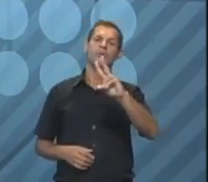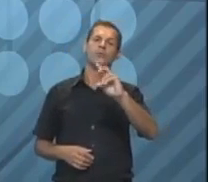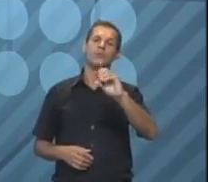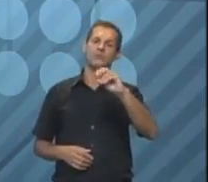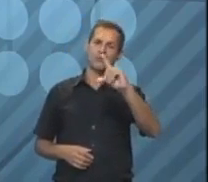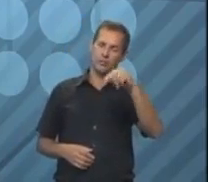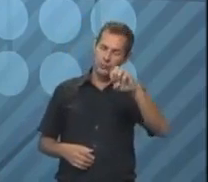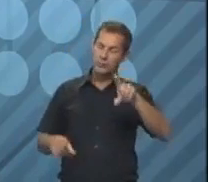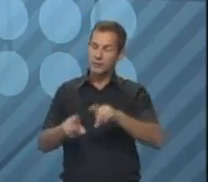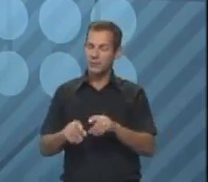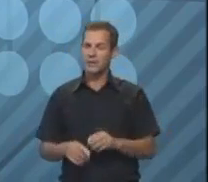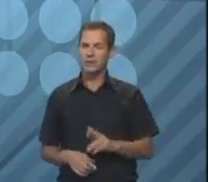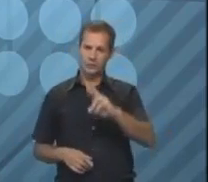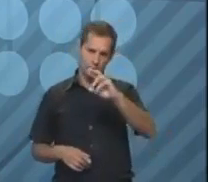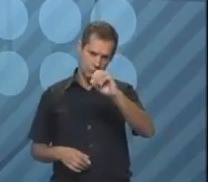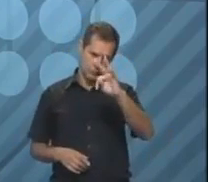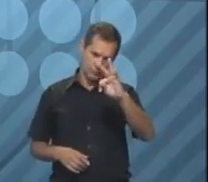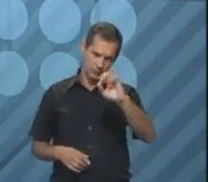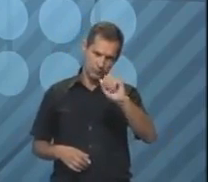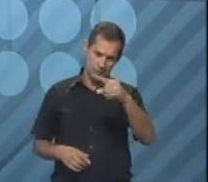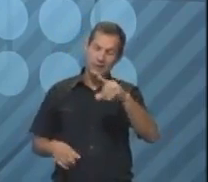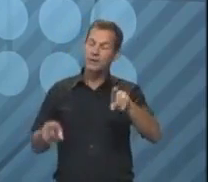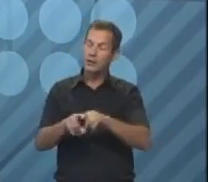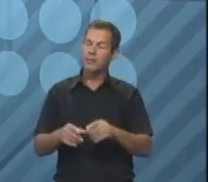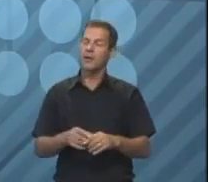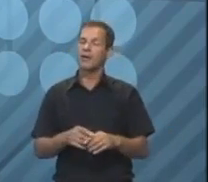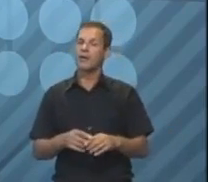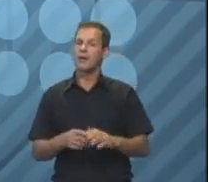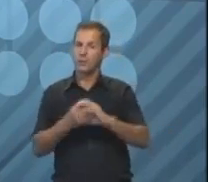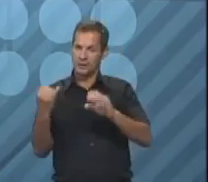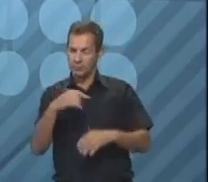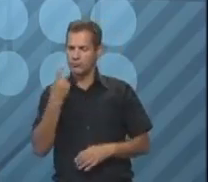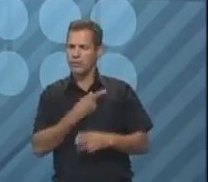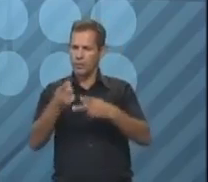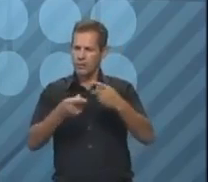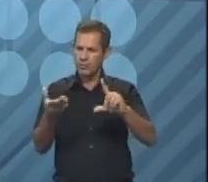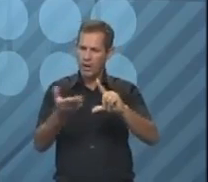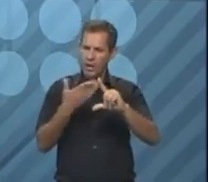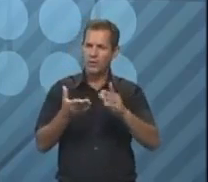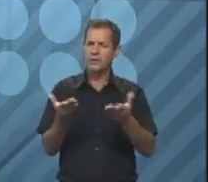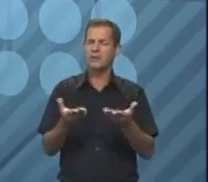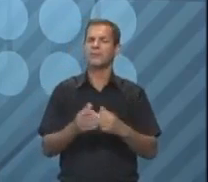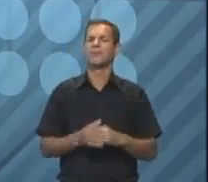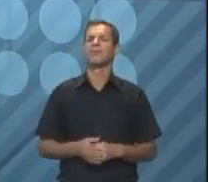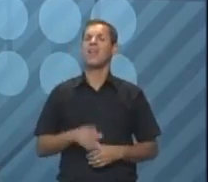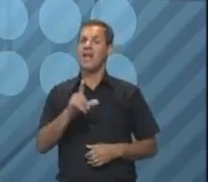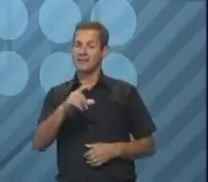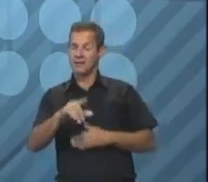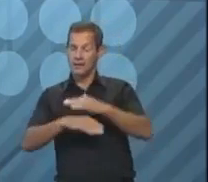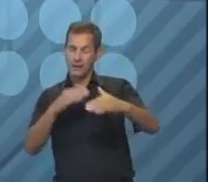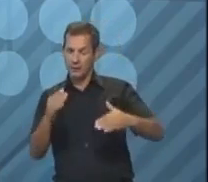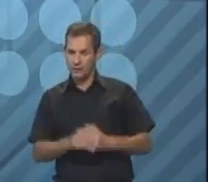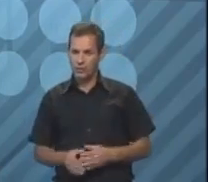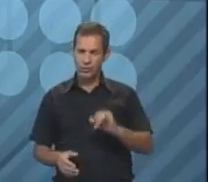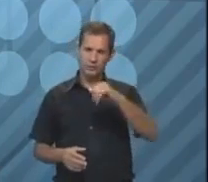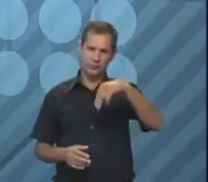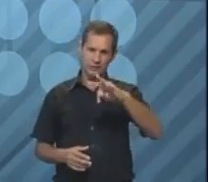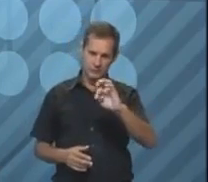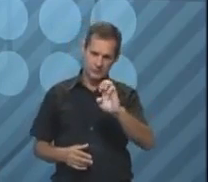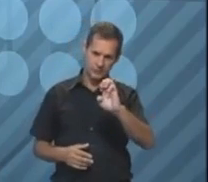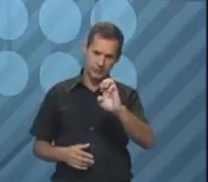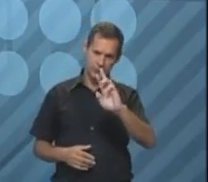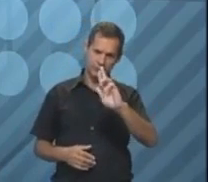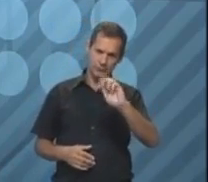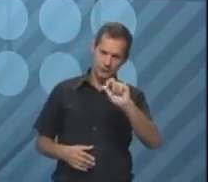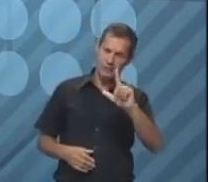ou sólidos de rotação. Outro fato importante que nós falaremos na aula de hoje será que todas as integrais a gente